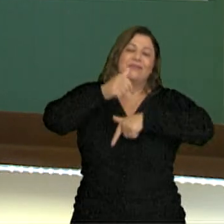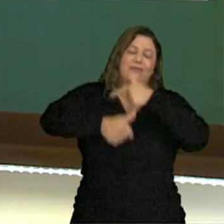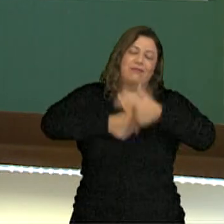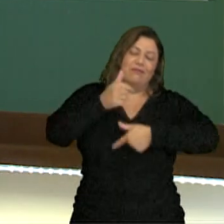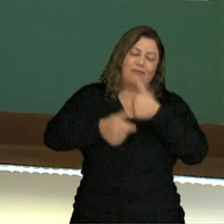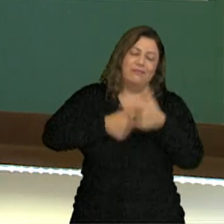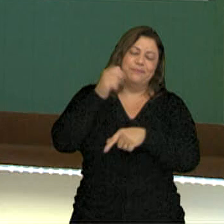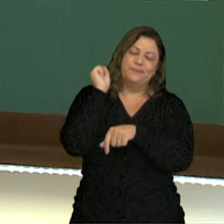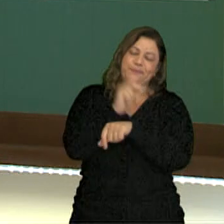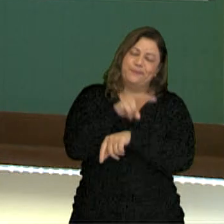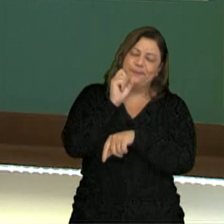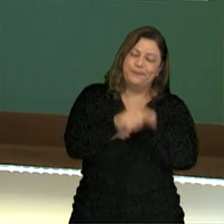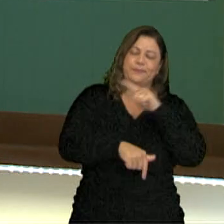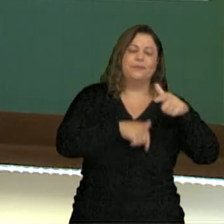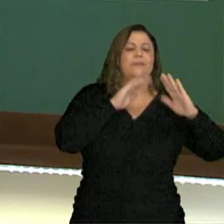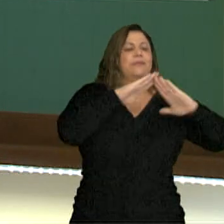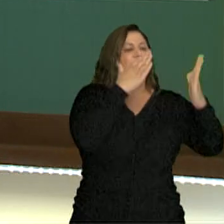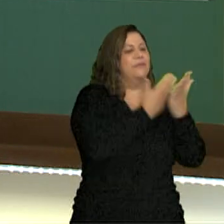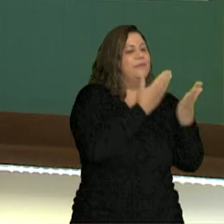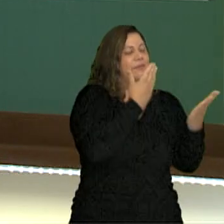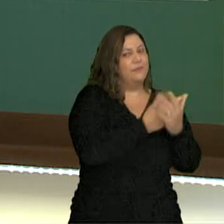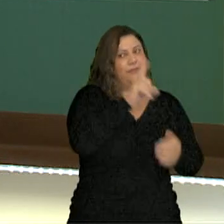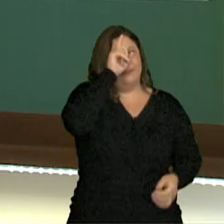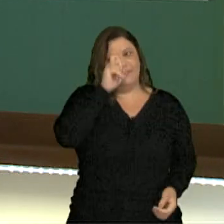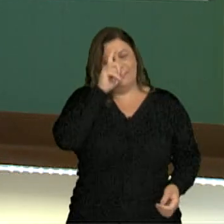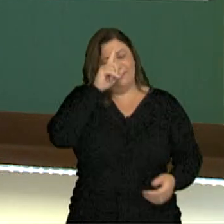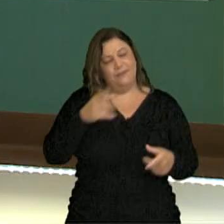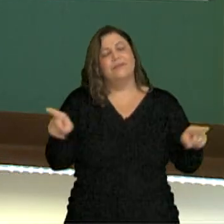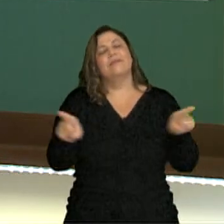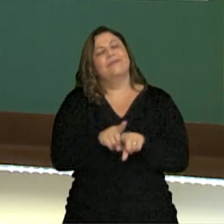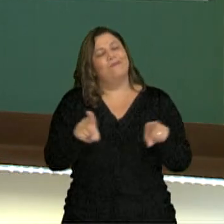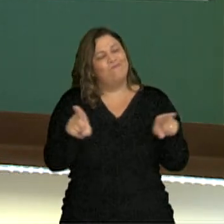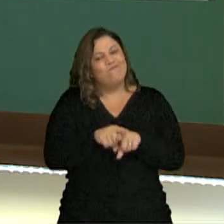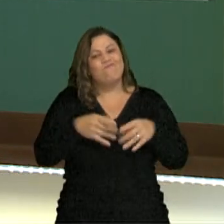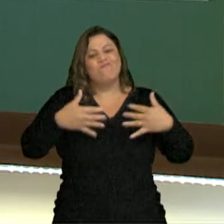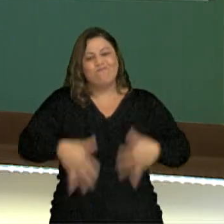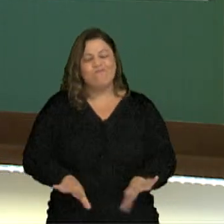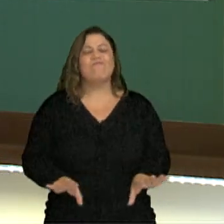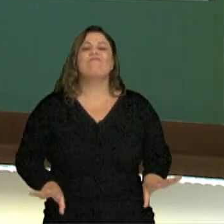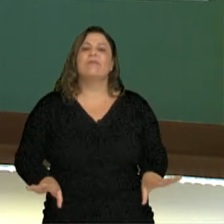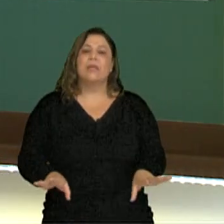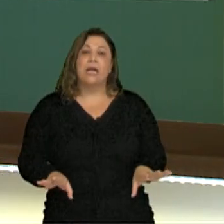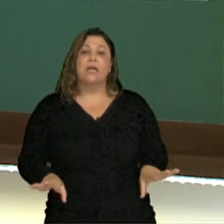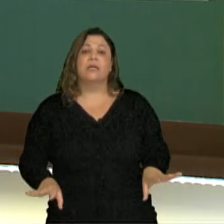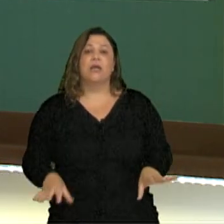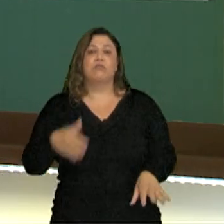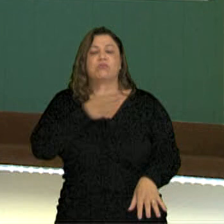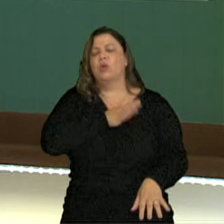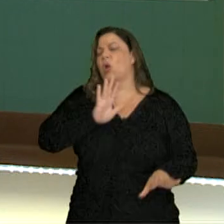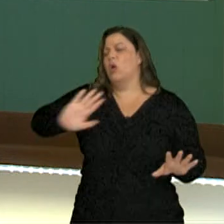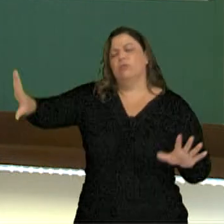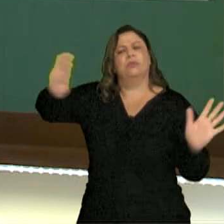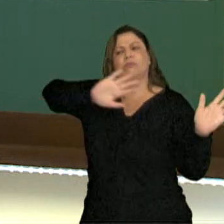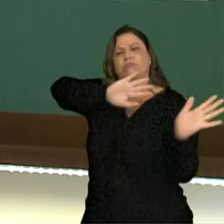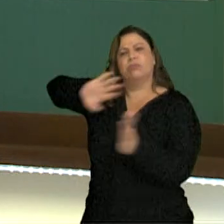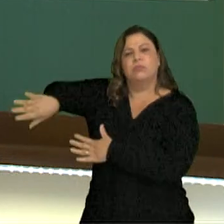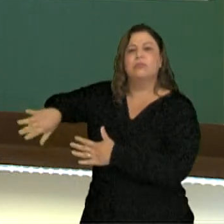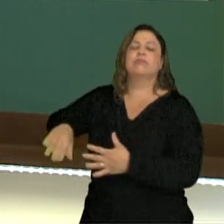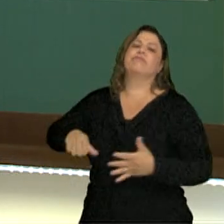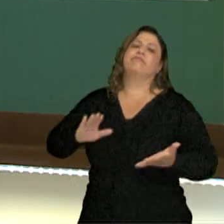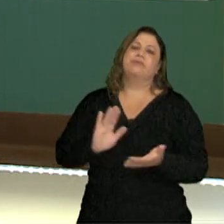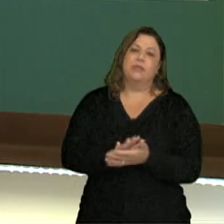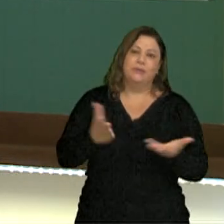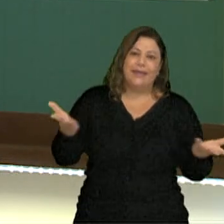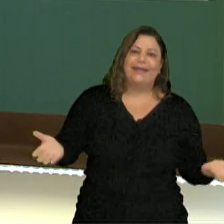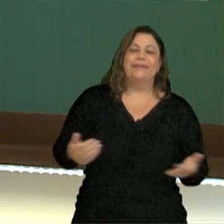as vagas nas escolas ou nos hospitais, e isso para eles está sendo ruim. Então o que eles fazem? Não queremos vocês aqui. Por isso